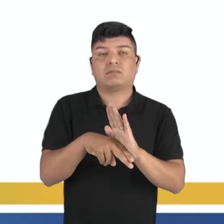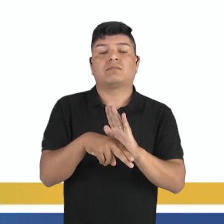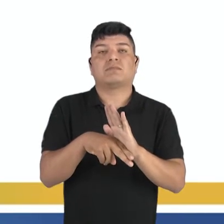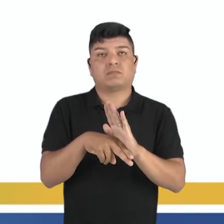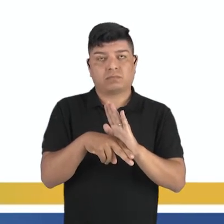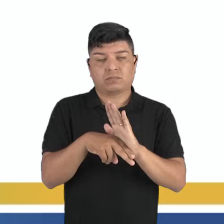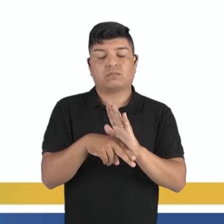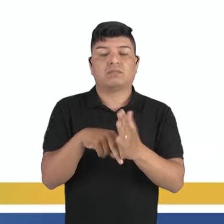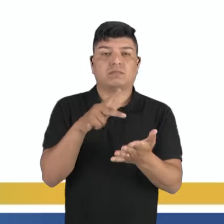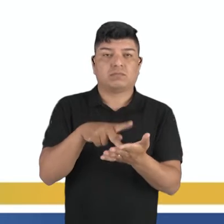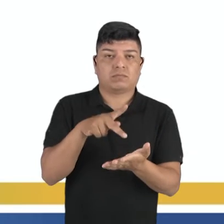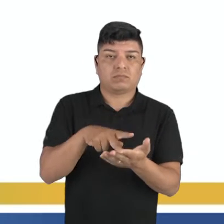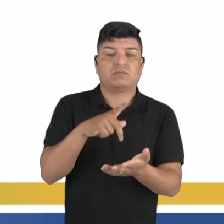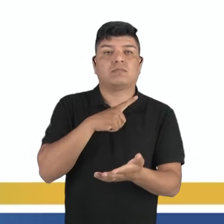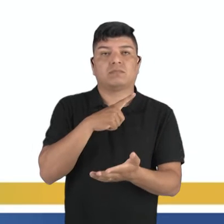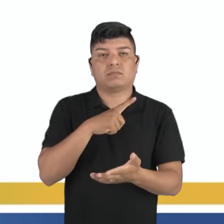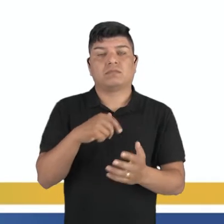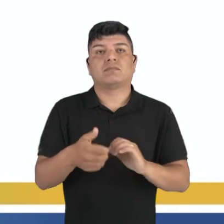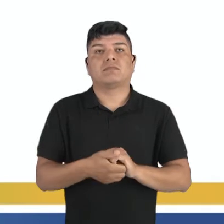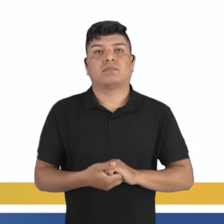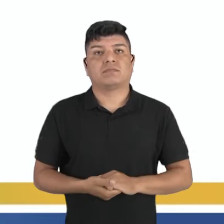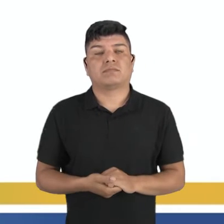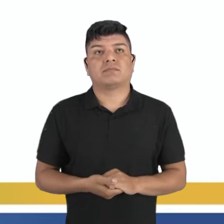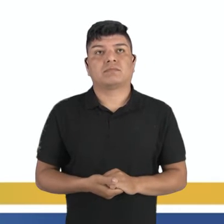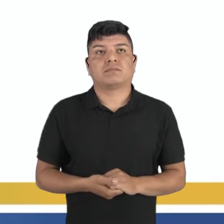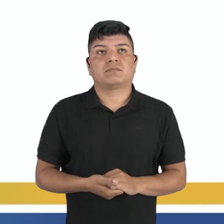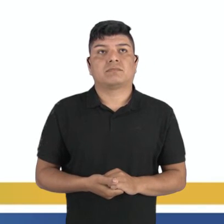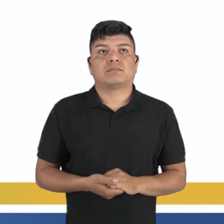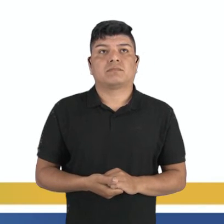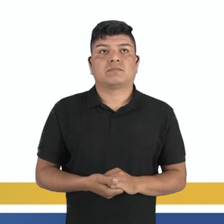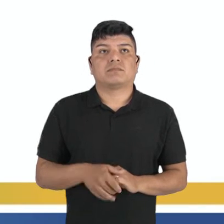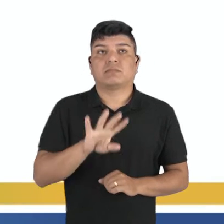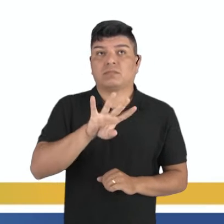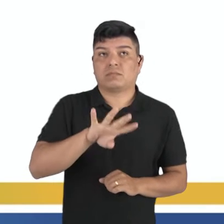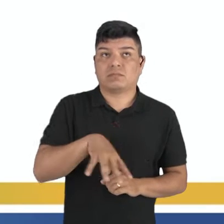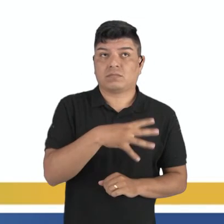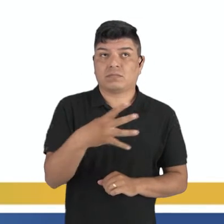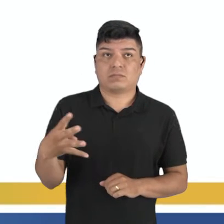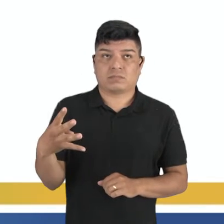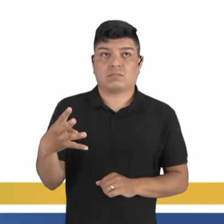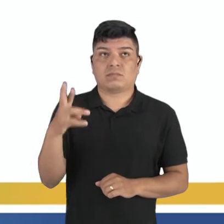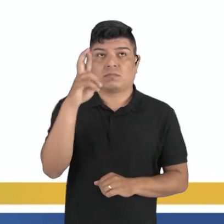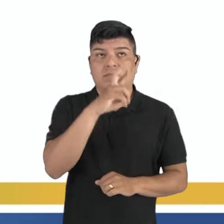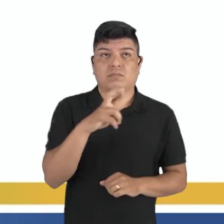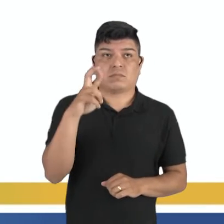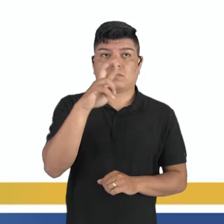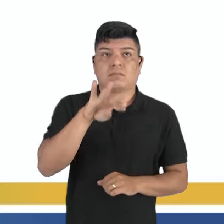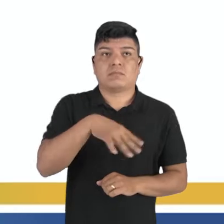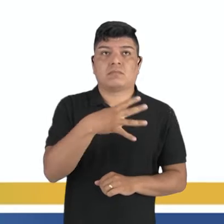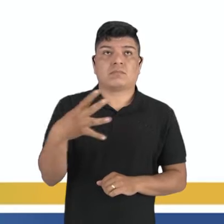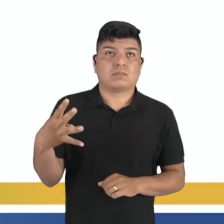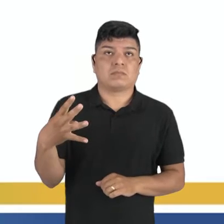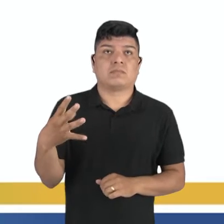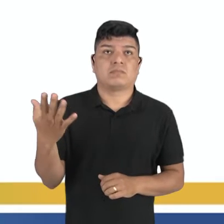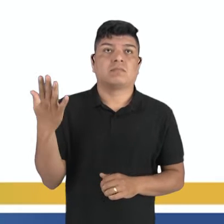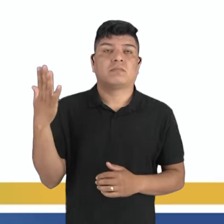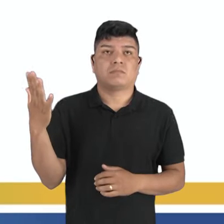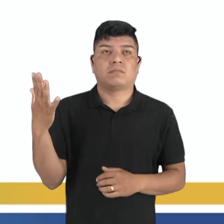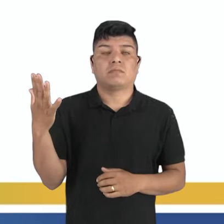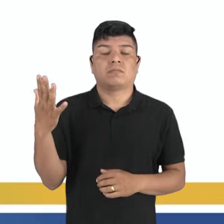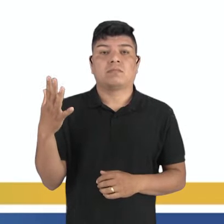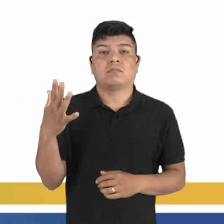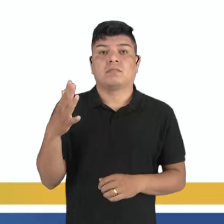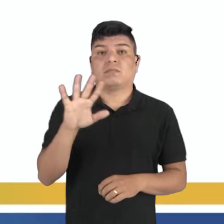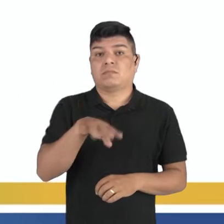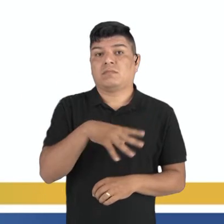né, que de fato ele tirou, certo? Então, vamos observar aí a tabela abaixo agora.